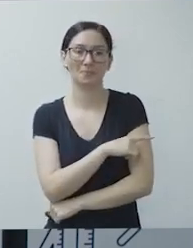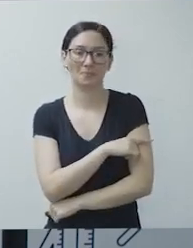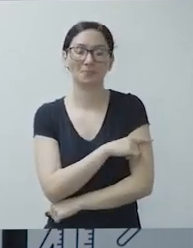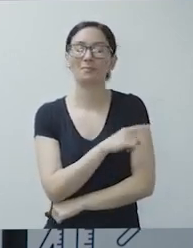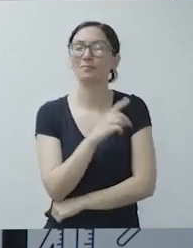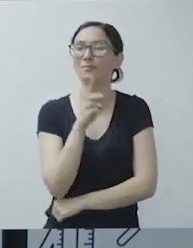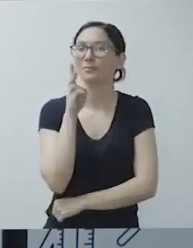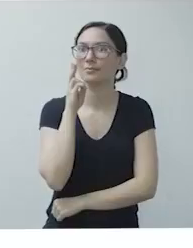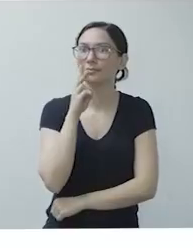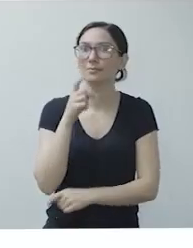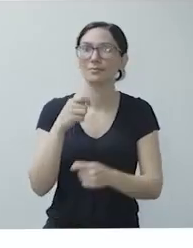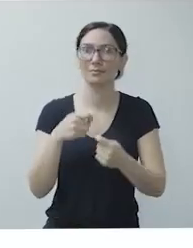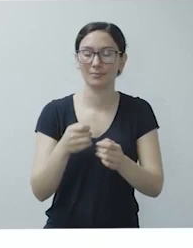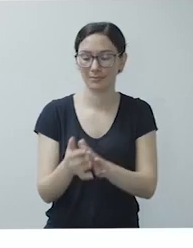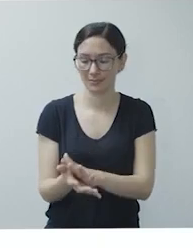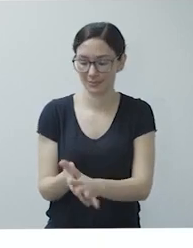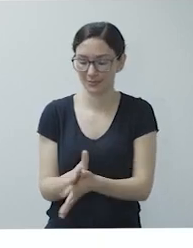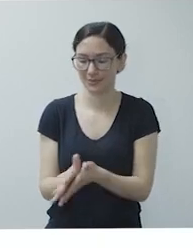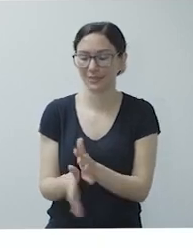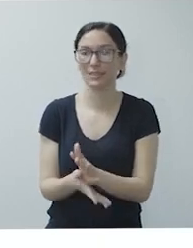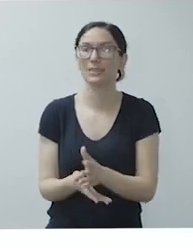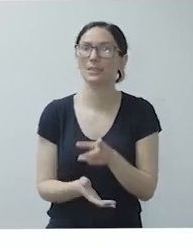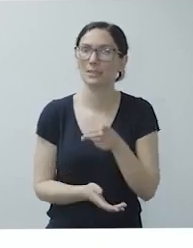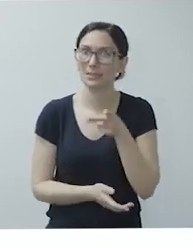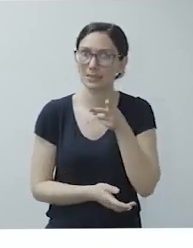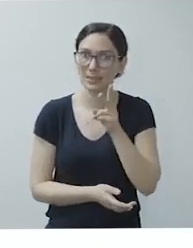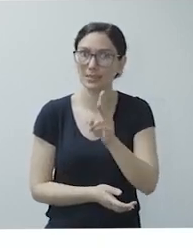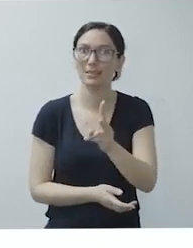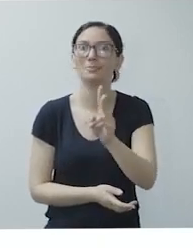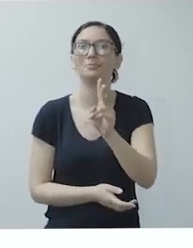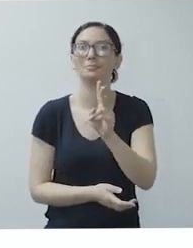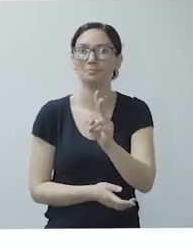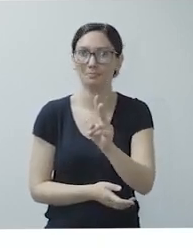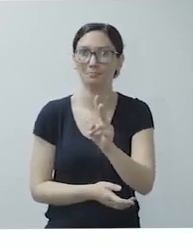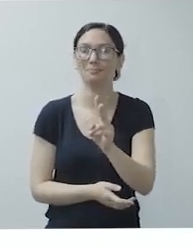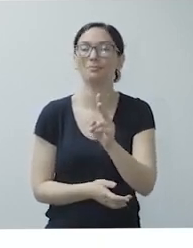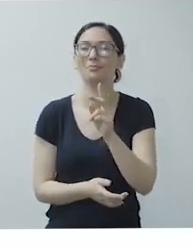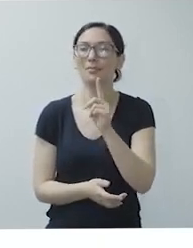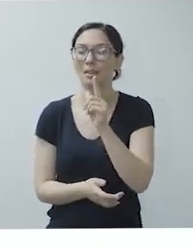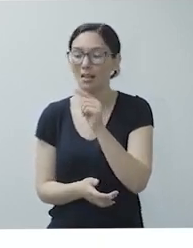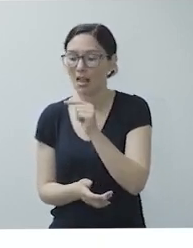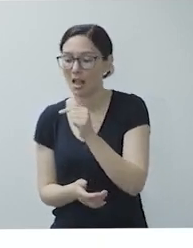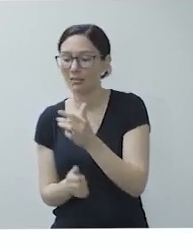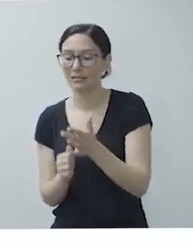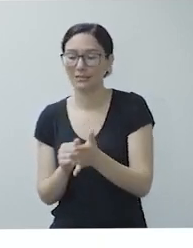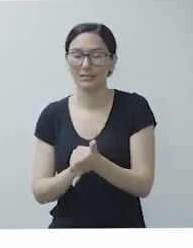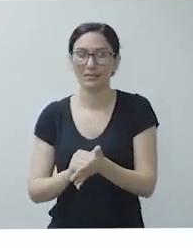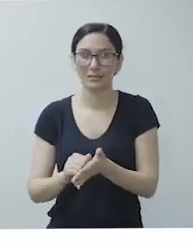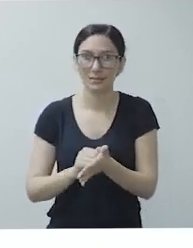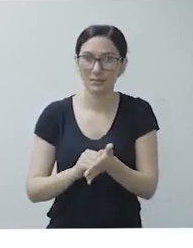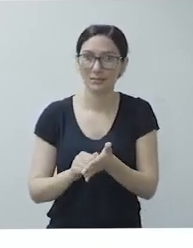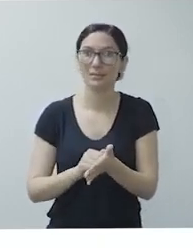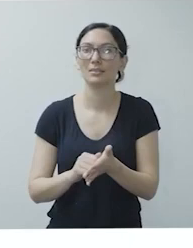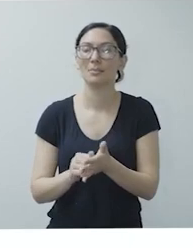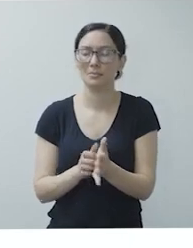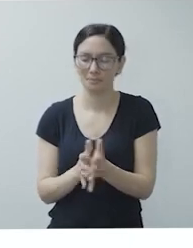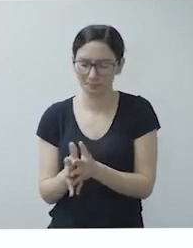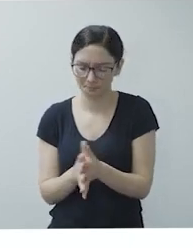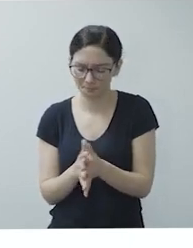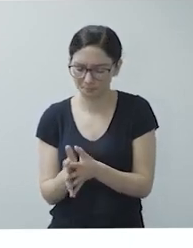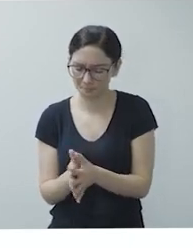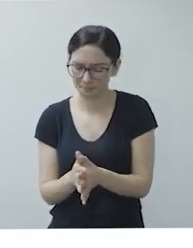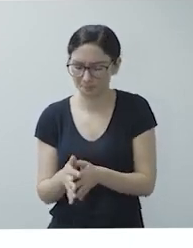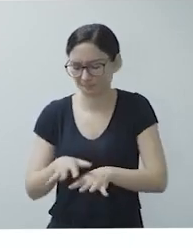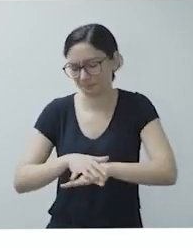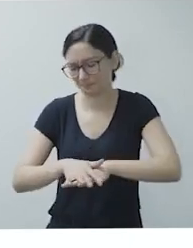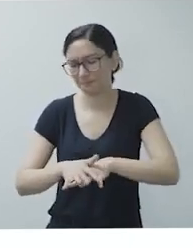devemos higienizar as mãos com frequência, utilizando na nossa água, o sabonete, o sabão e lavar bem